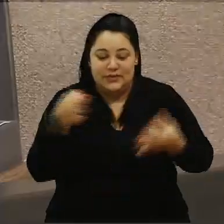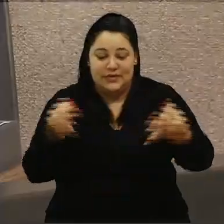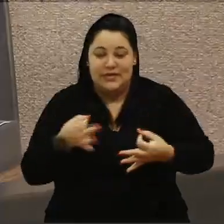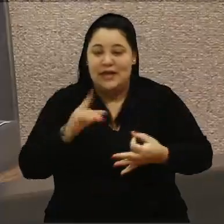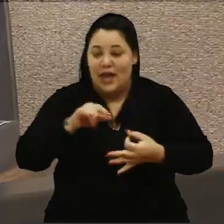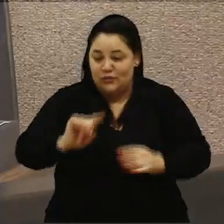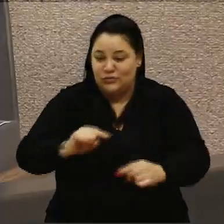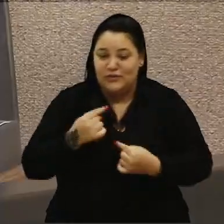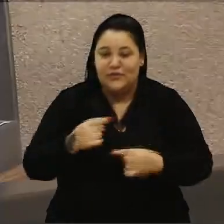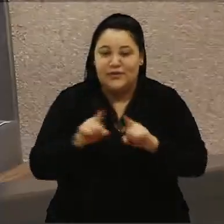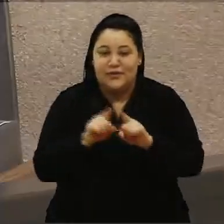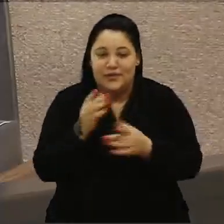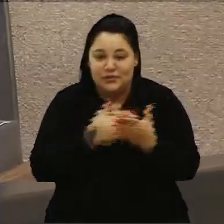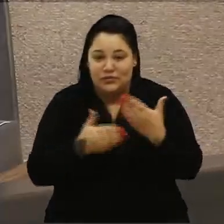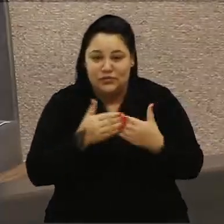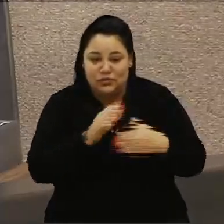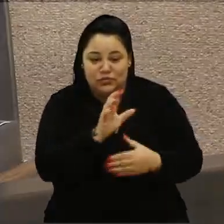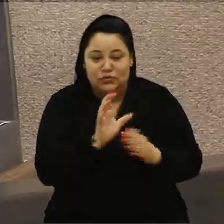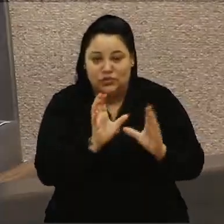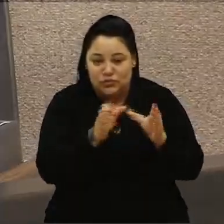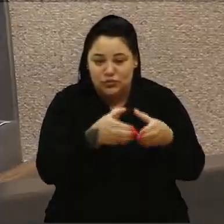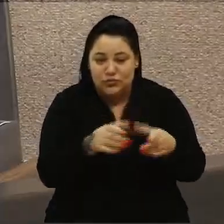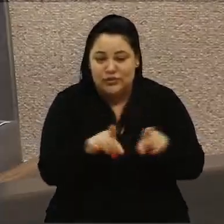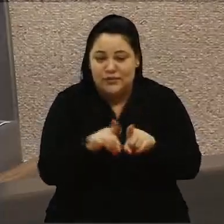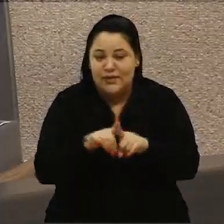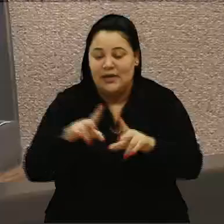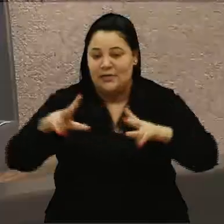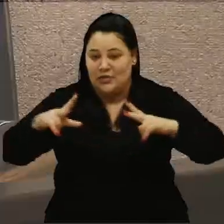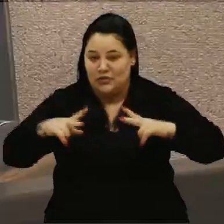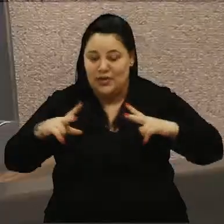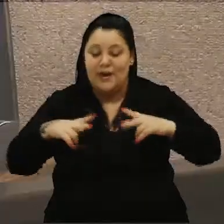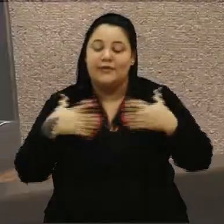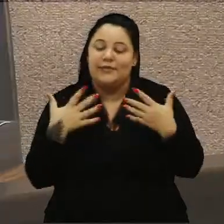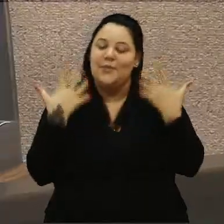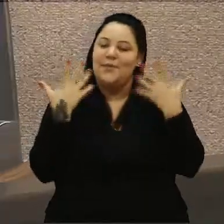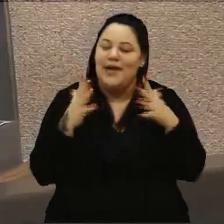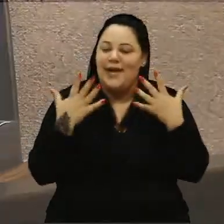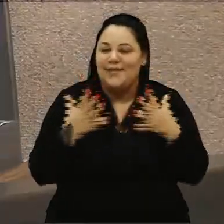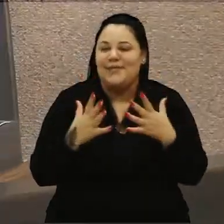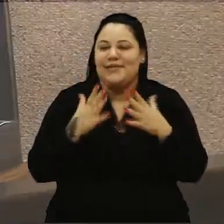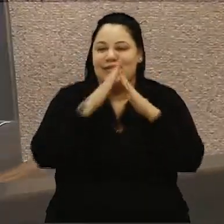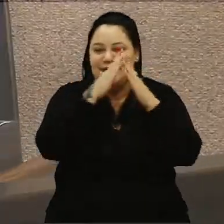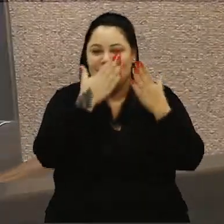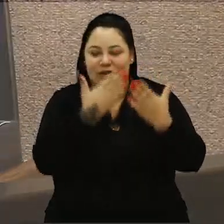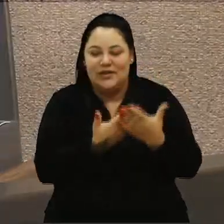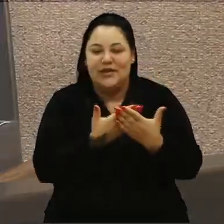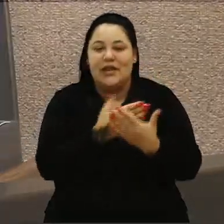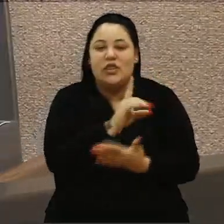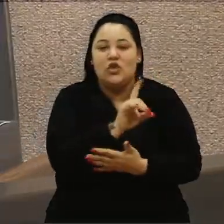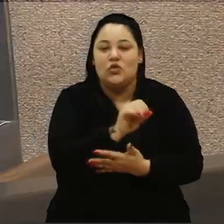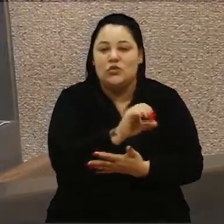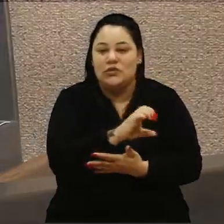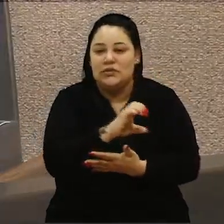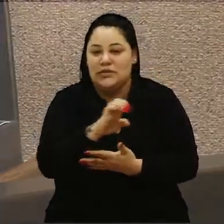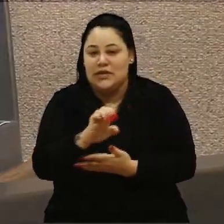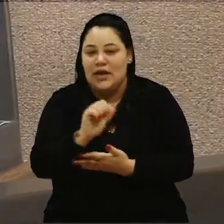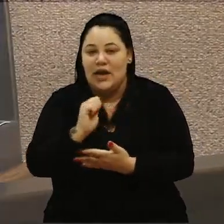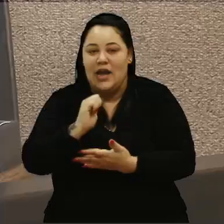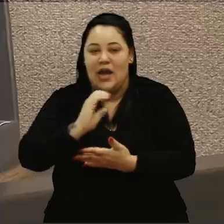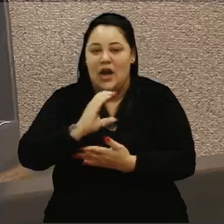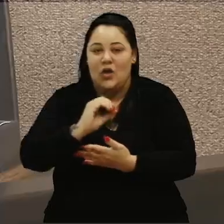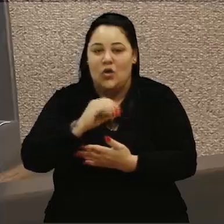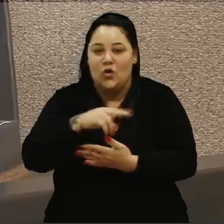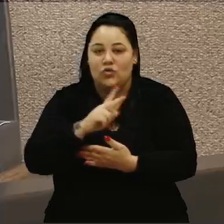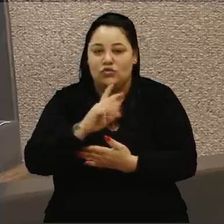sendo só na rede pública, mas também na particular. Então, parabéns à escolinha Doce Aconchego e também parabenizar os 15